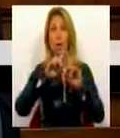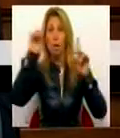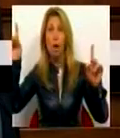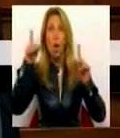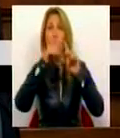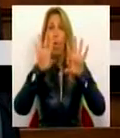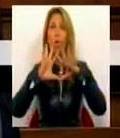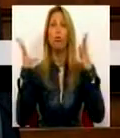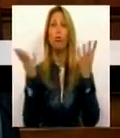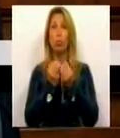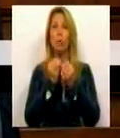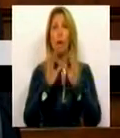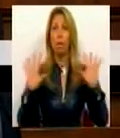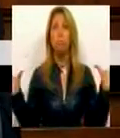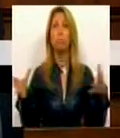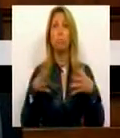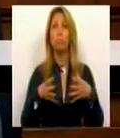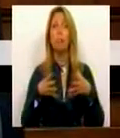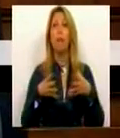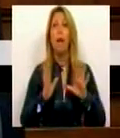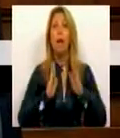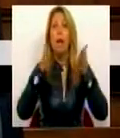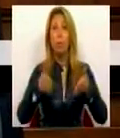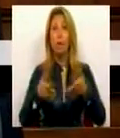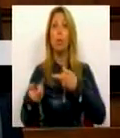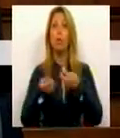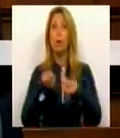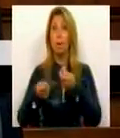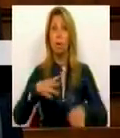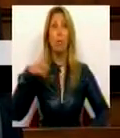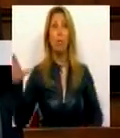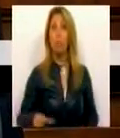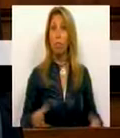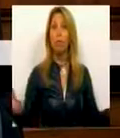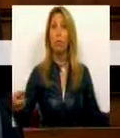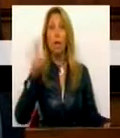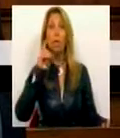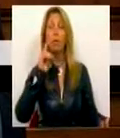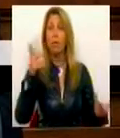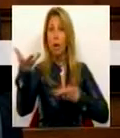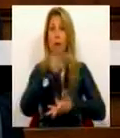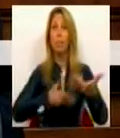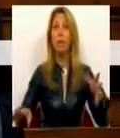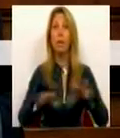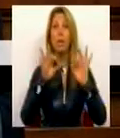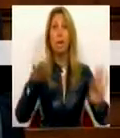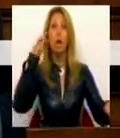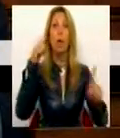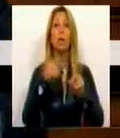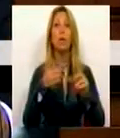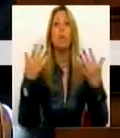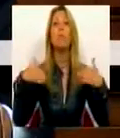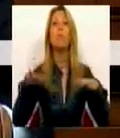da abordagem da organização, que Portugal defende e que partilha como objetivo, mas